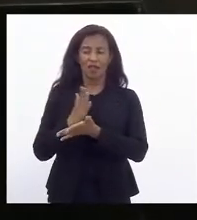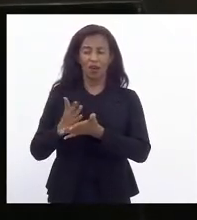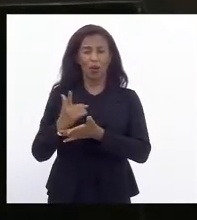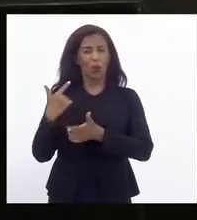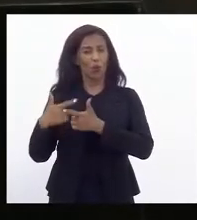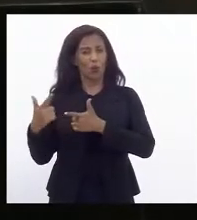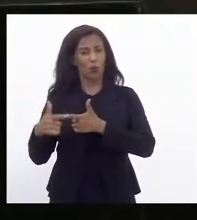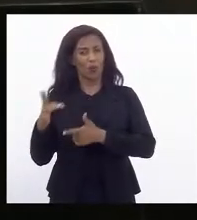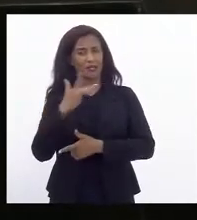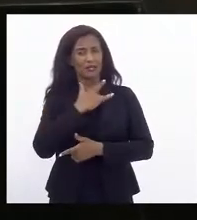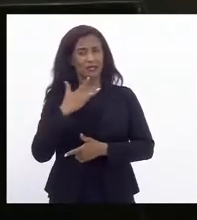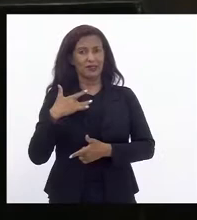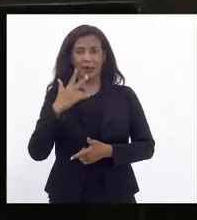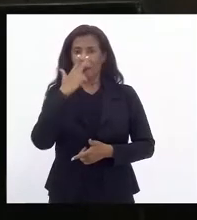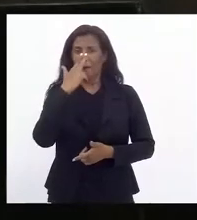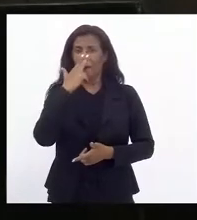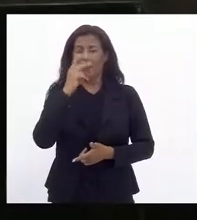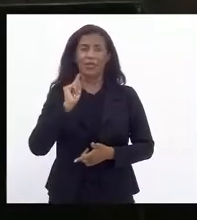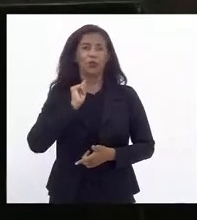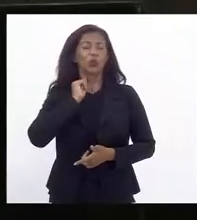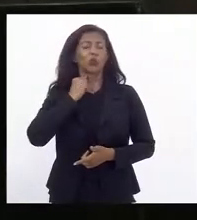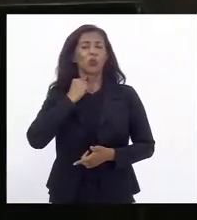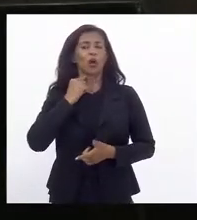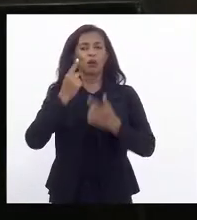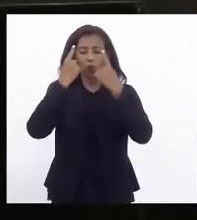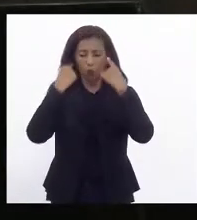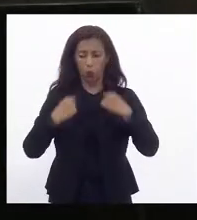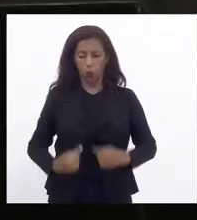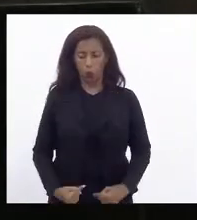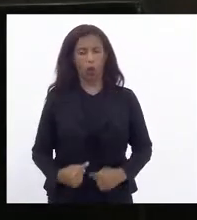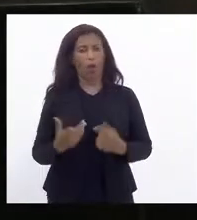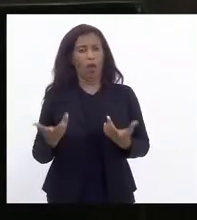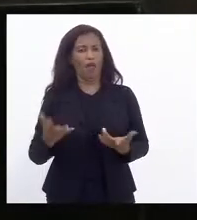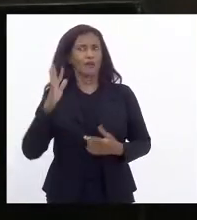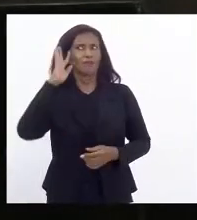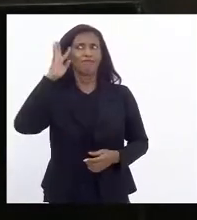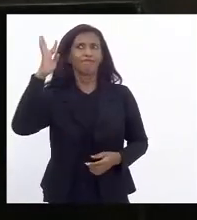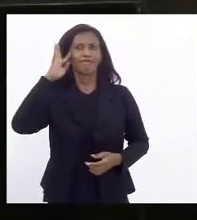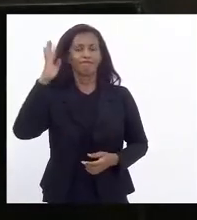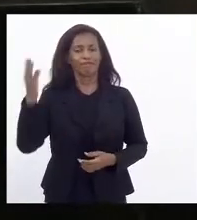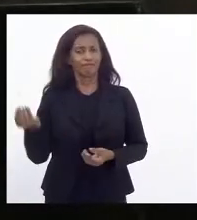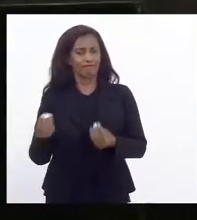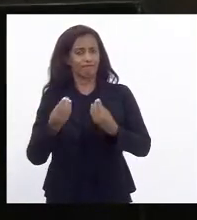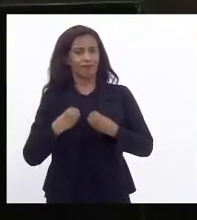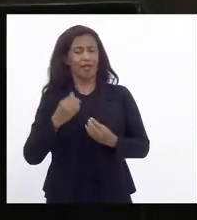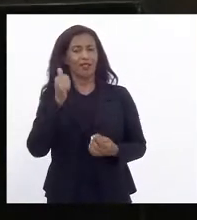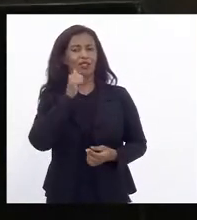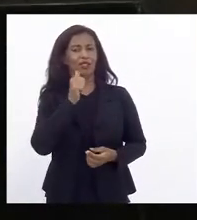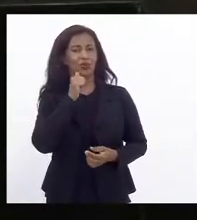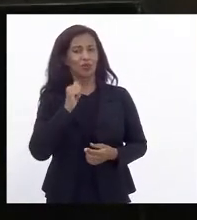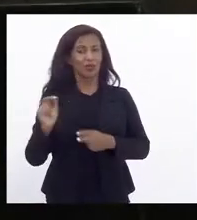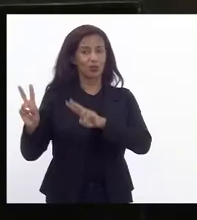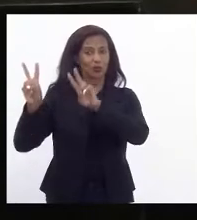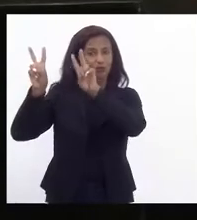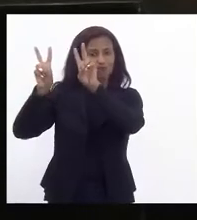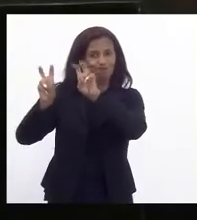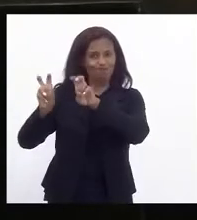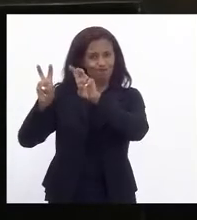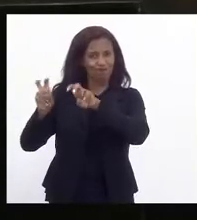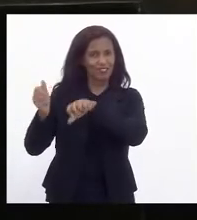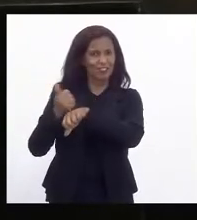mal-estar, parece que estamos sujas. É essa reflexão que trazem as mulheres sobre a